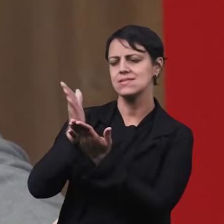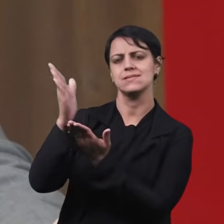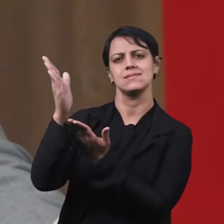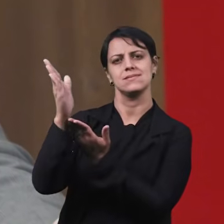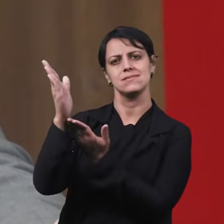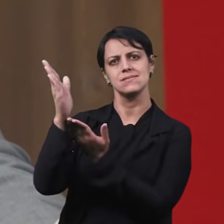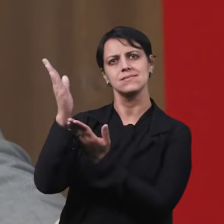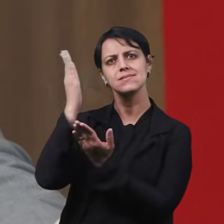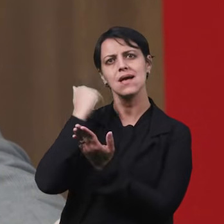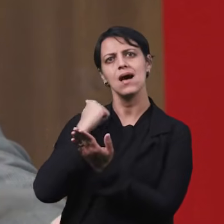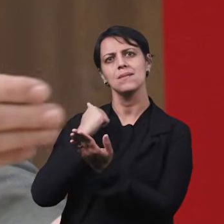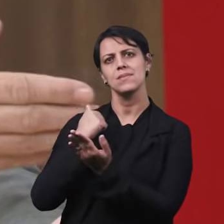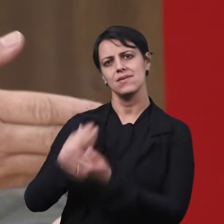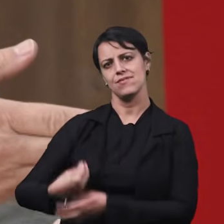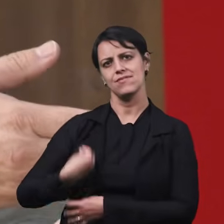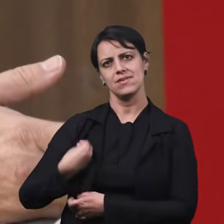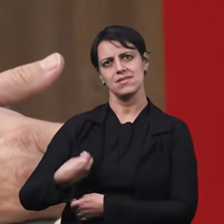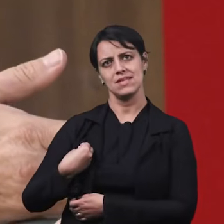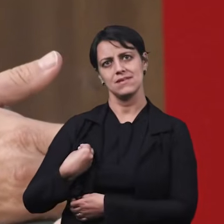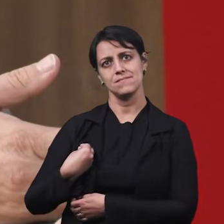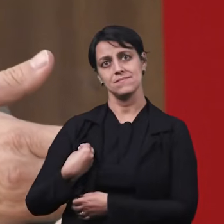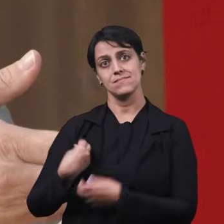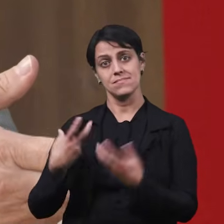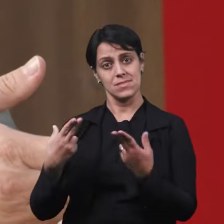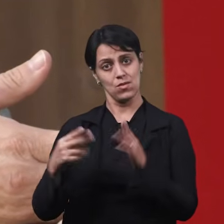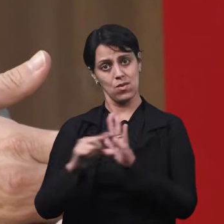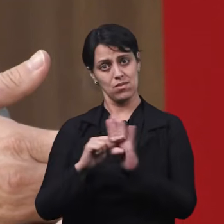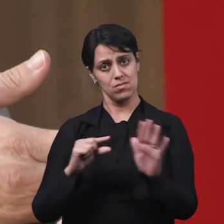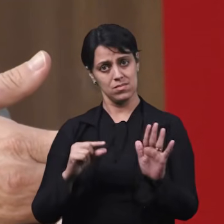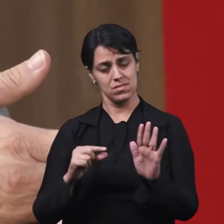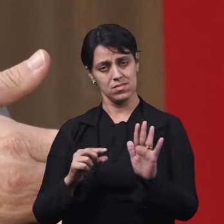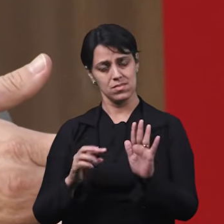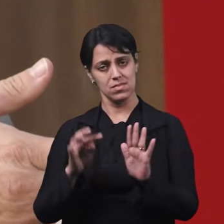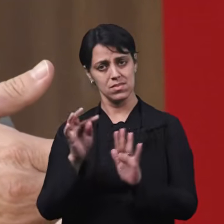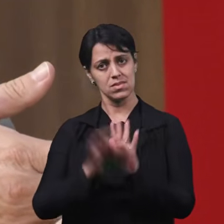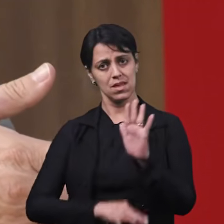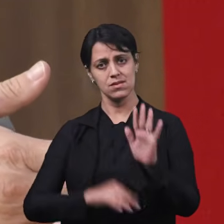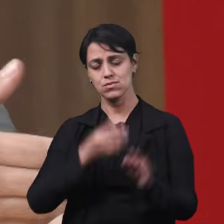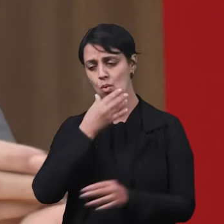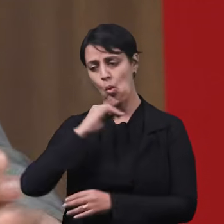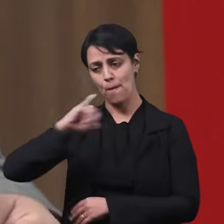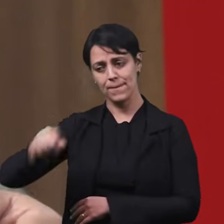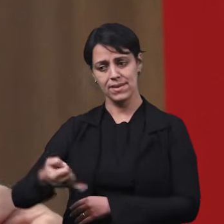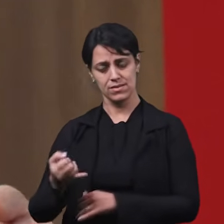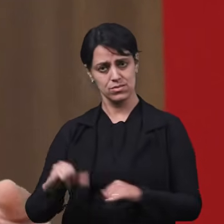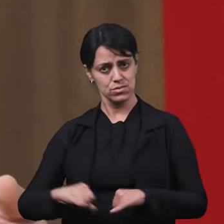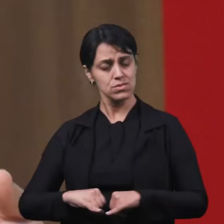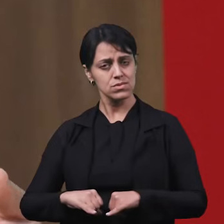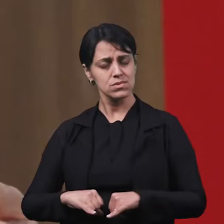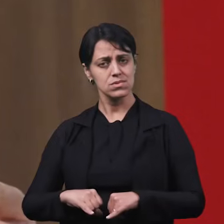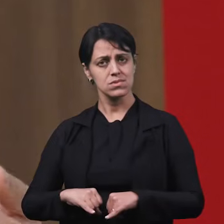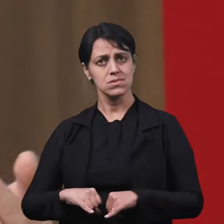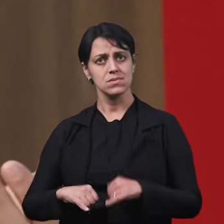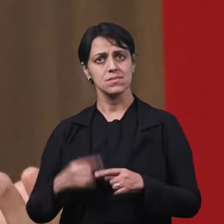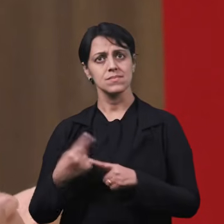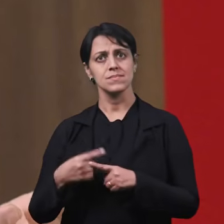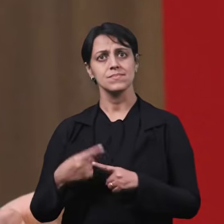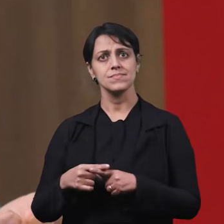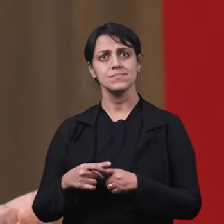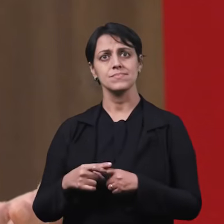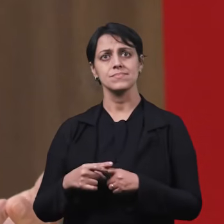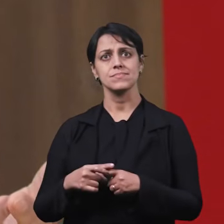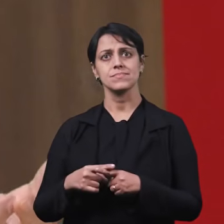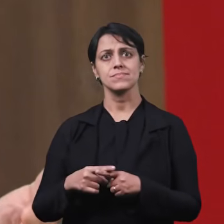um caminho reto. Foi isso que aconteceu, inclusive, com o texto citado de Jó. Perfeito. E ele foi